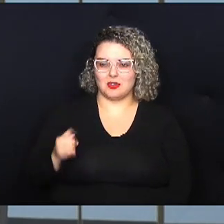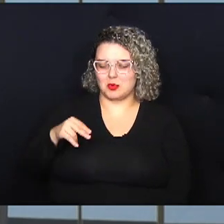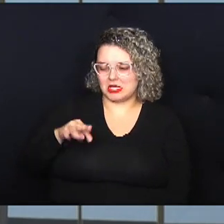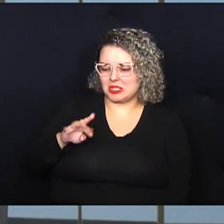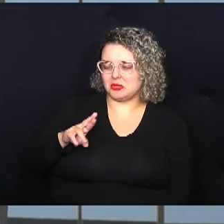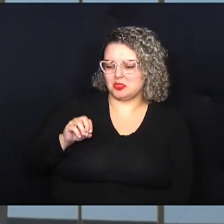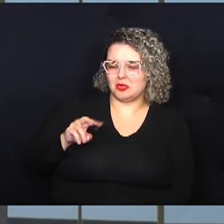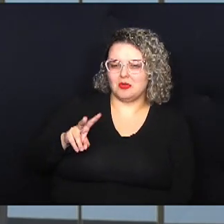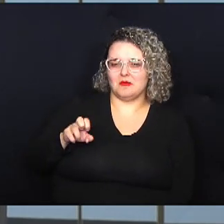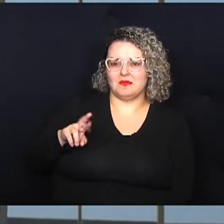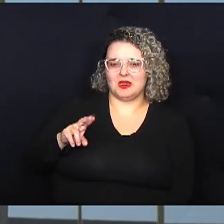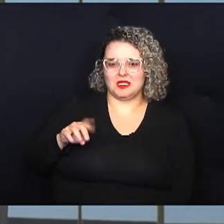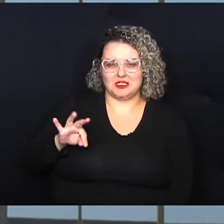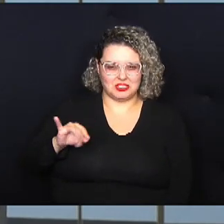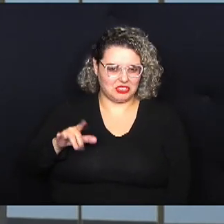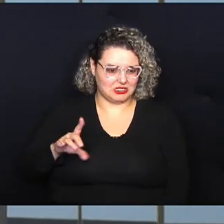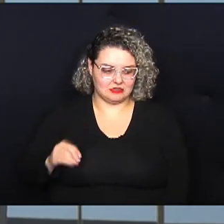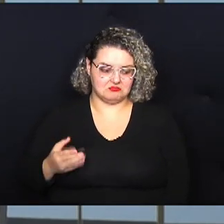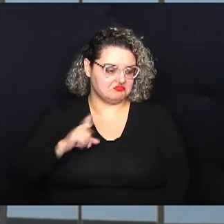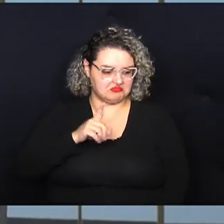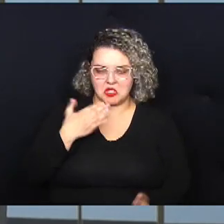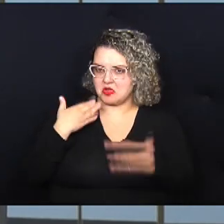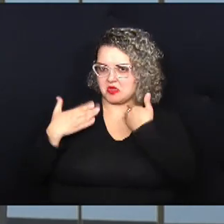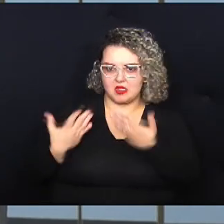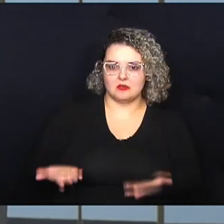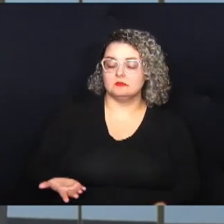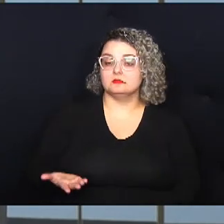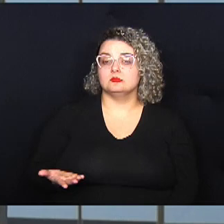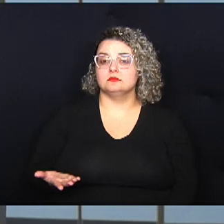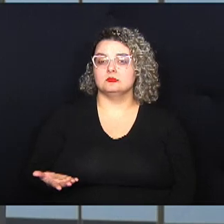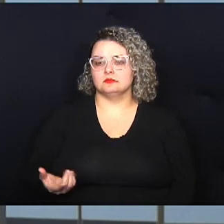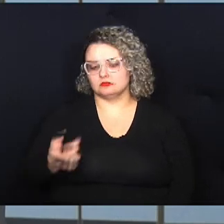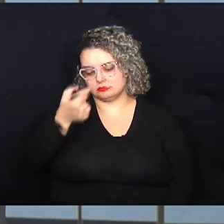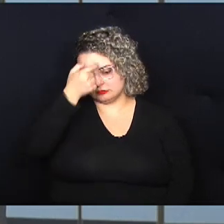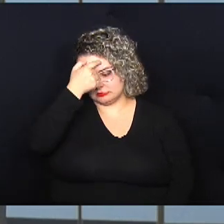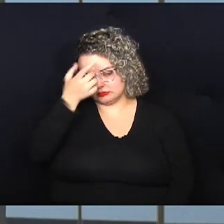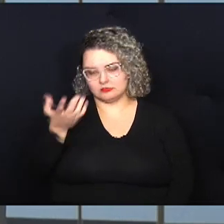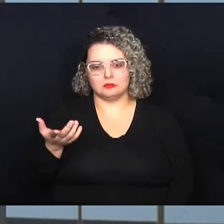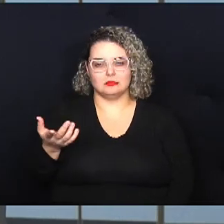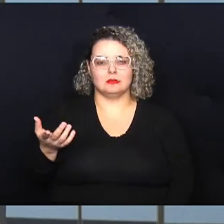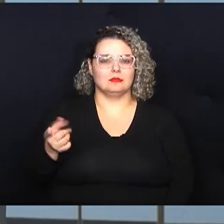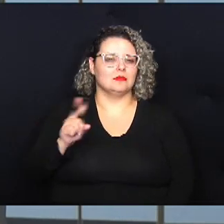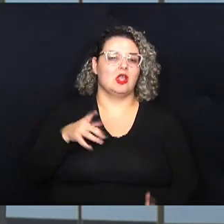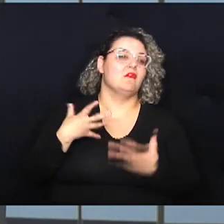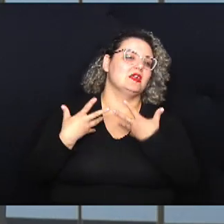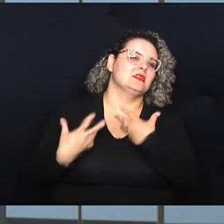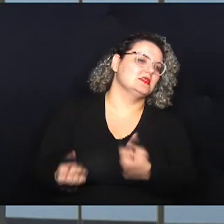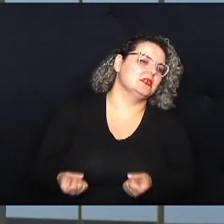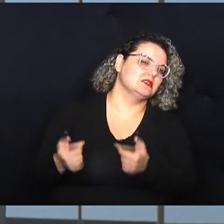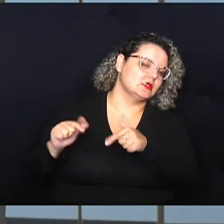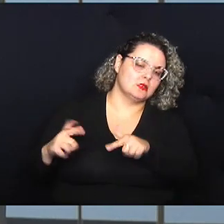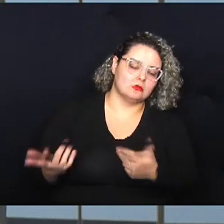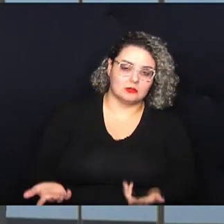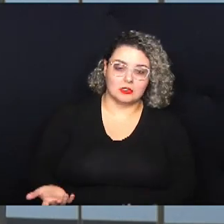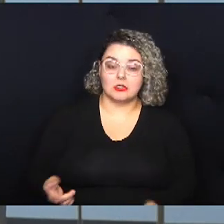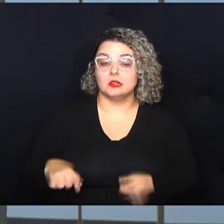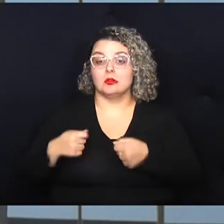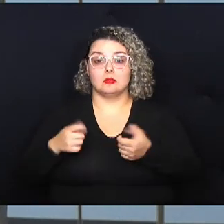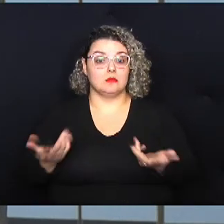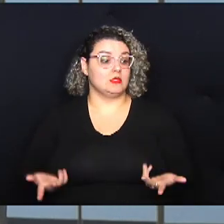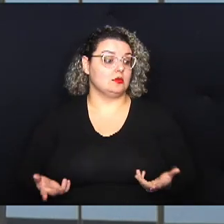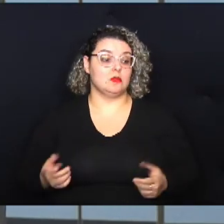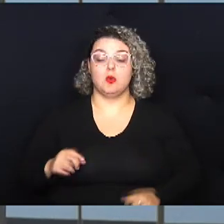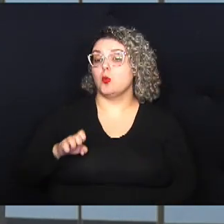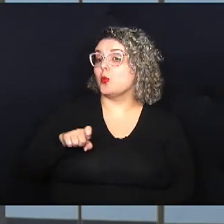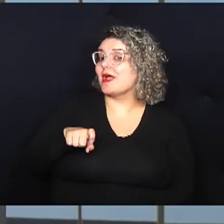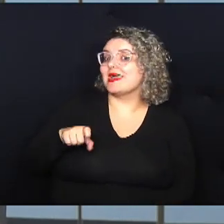Sim. né? Eu sou uma pessoa que eu não converso, eu sou uma pessoa, na cabeça dela ela não vai ser aceita. Então ela precisa ser esse excesso